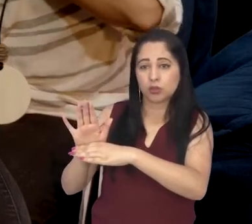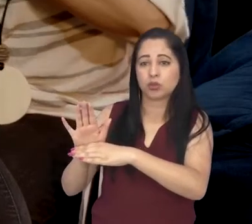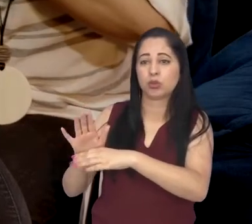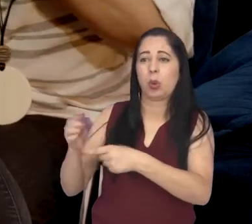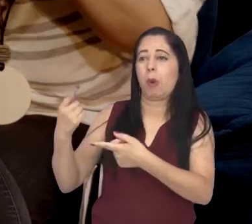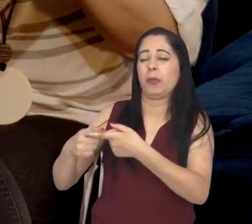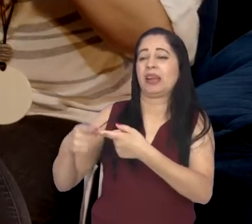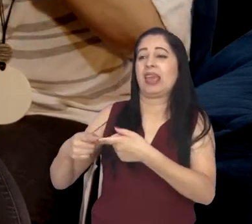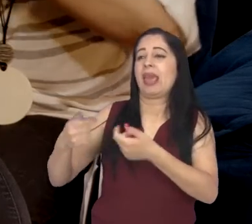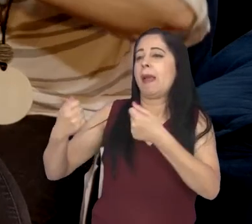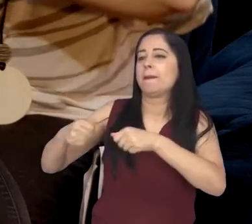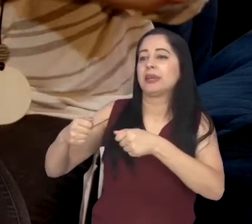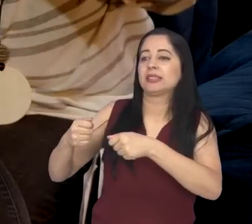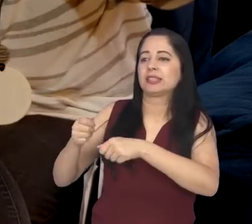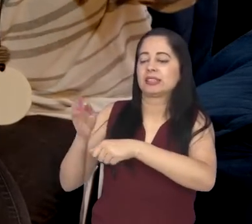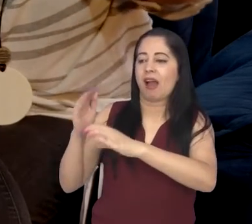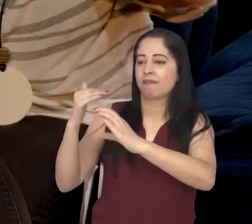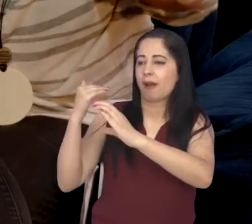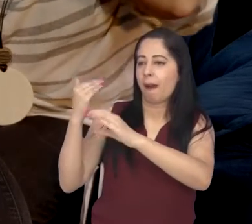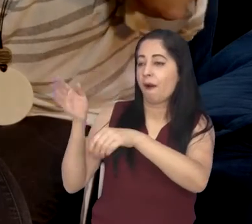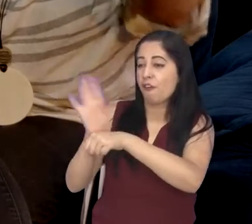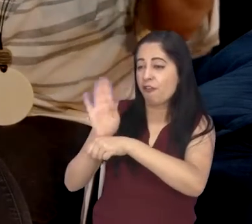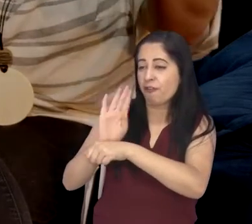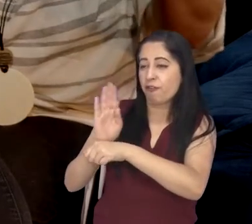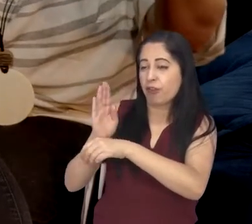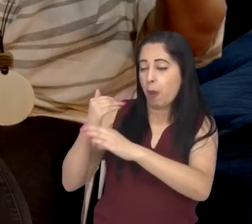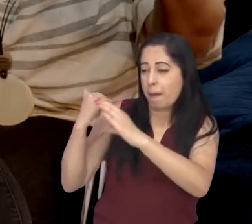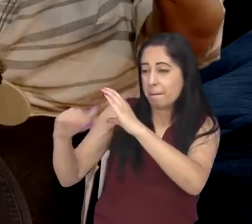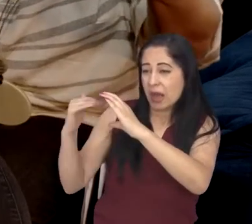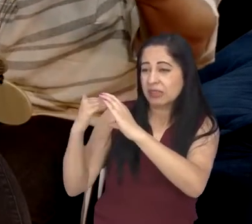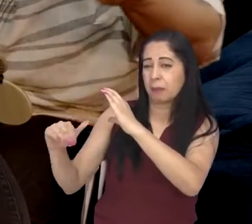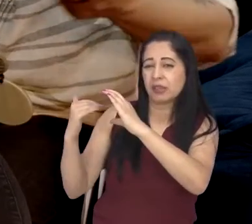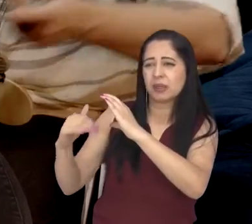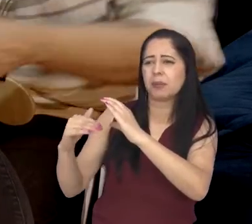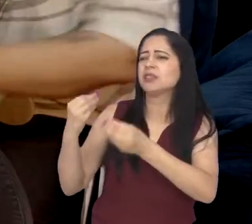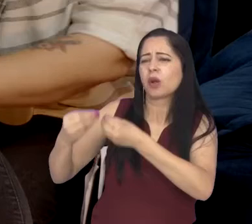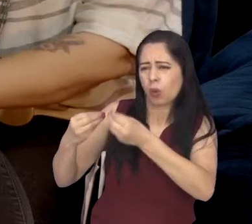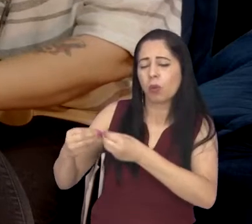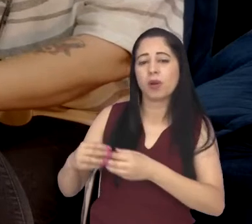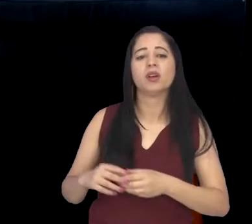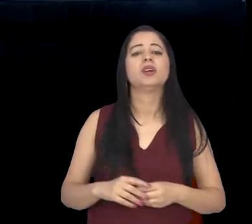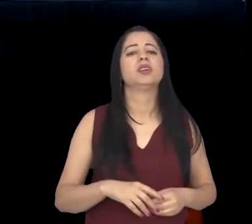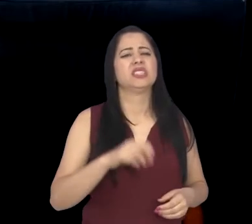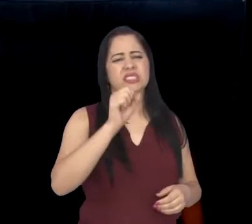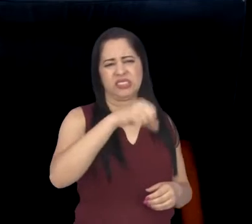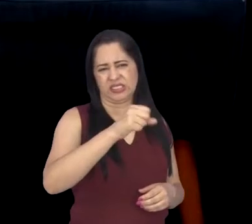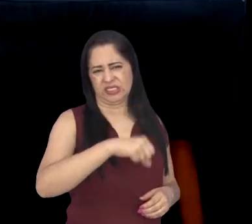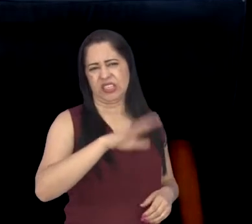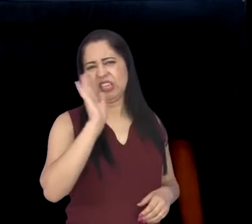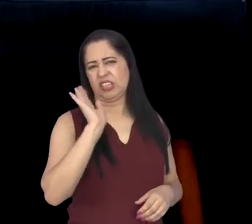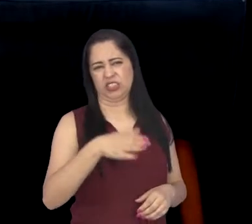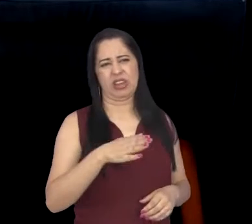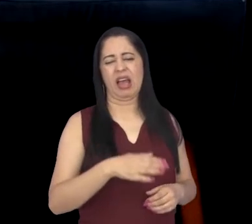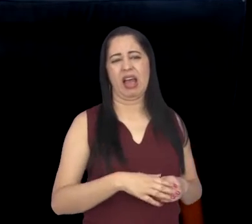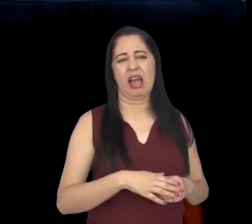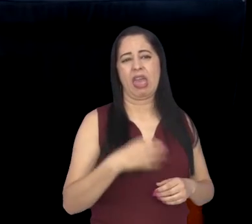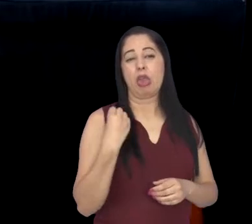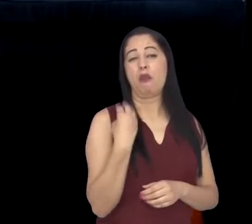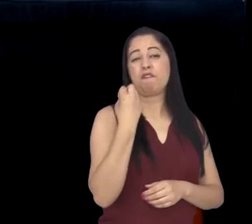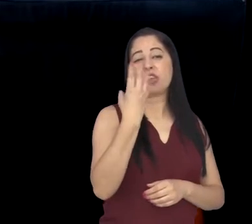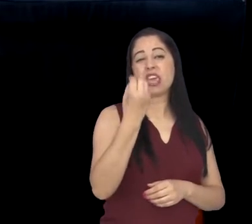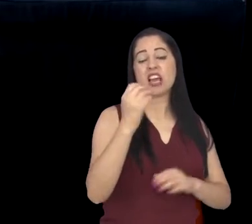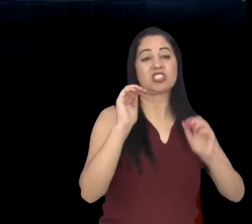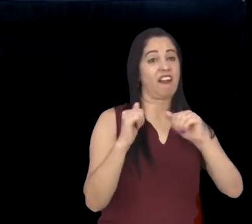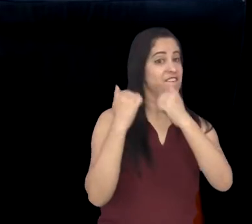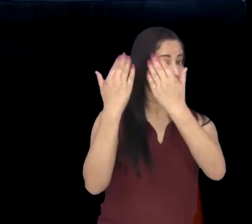que mandar os filmes através de um outro passageiro? Claro, mas isso aí já foi minha primeira viagem internacional.